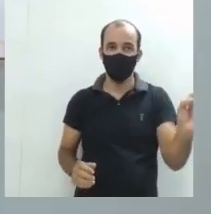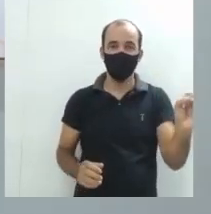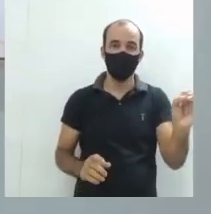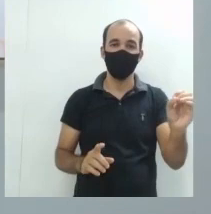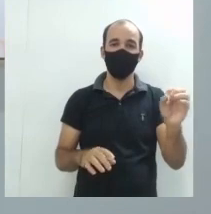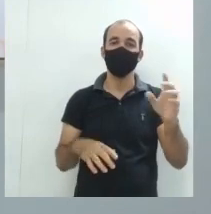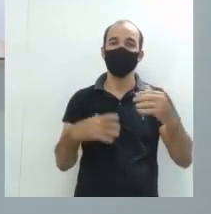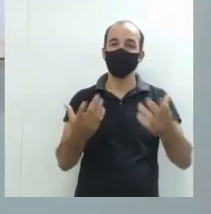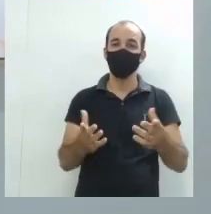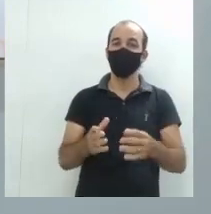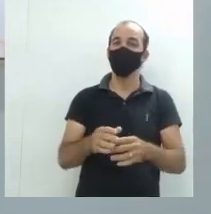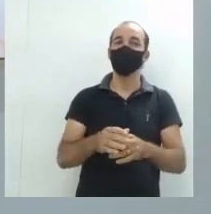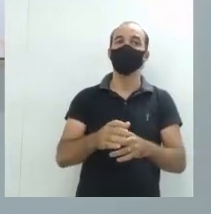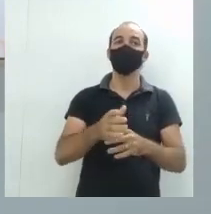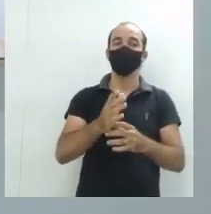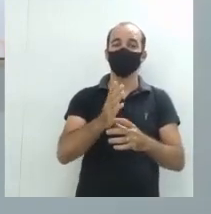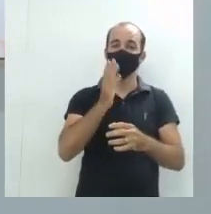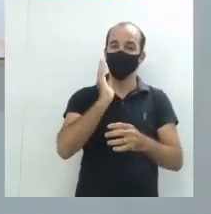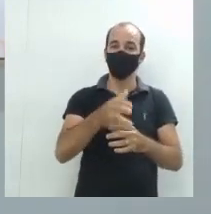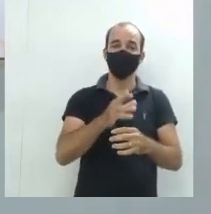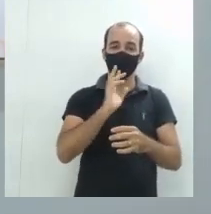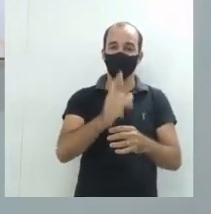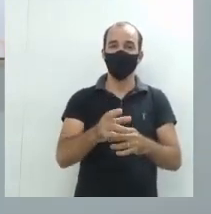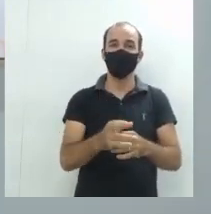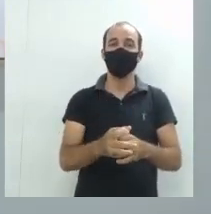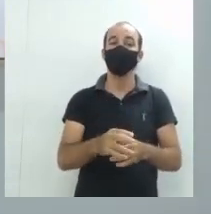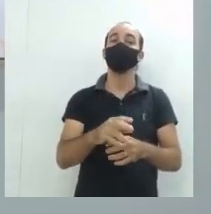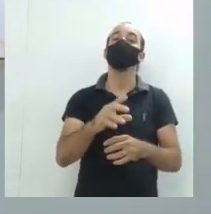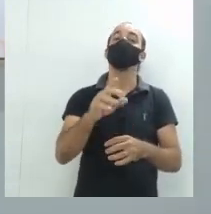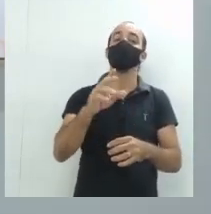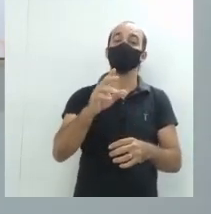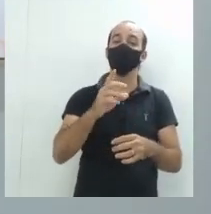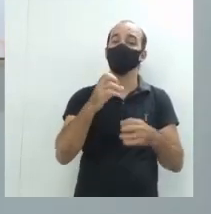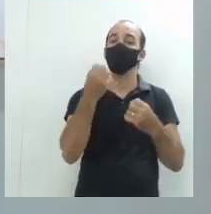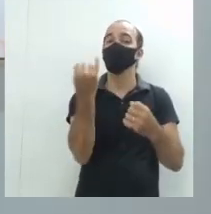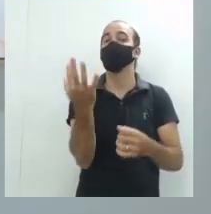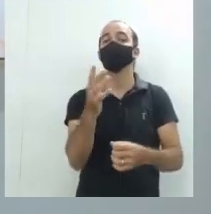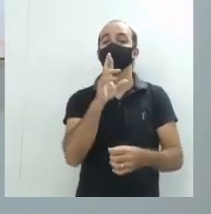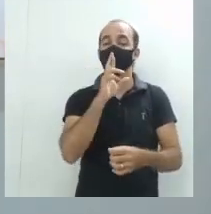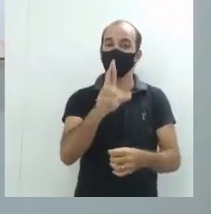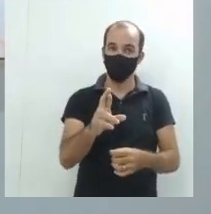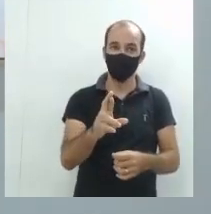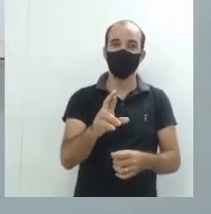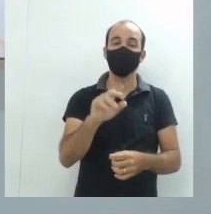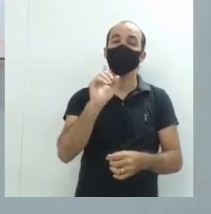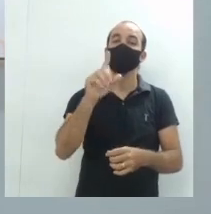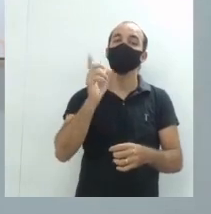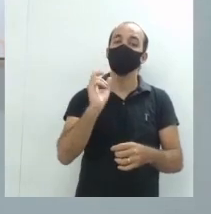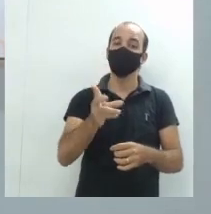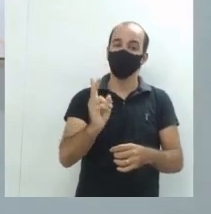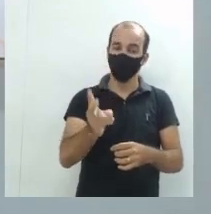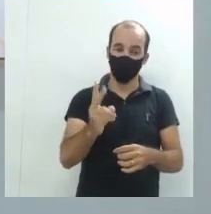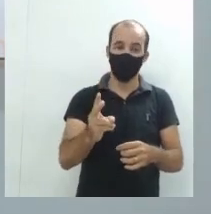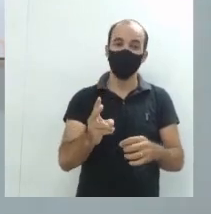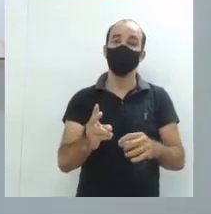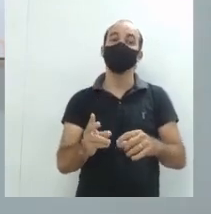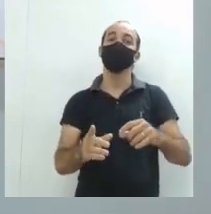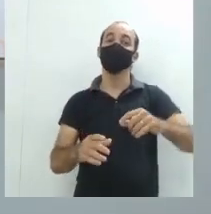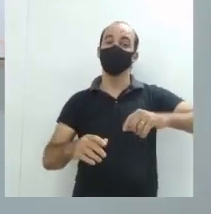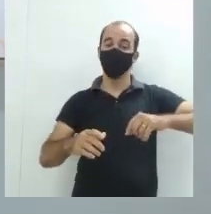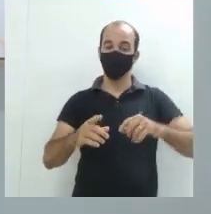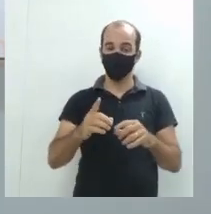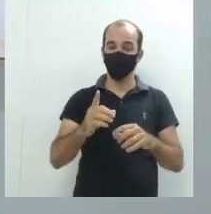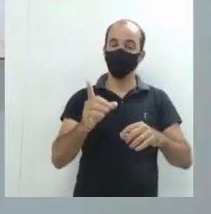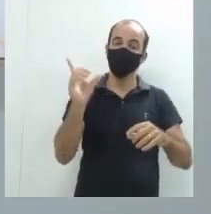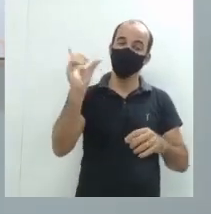em geral, o valor do vetor deslocamento é sempre menor do que a distância escalar. Quando você